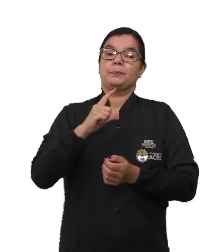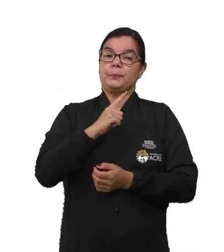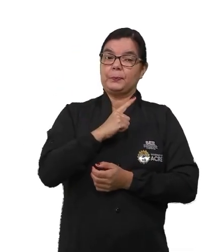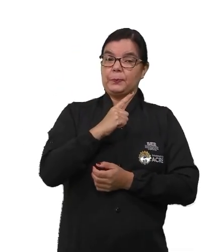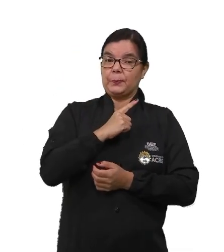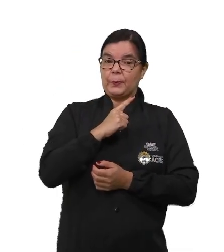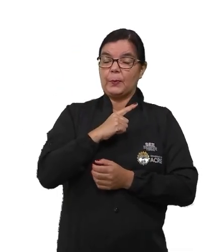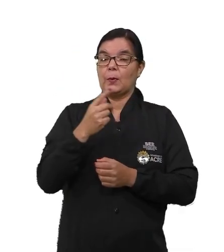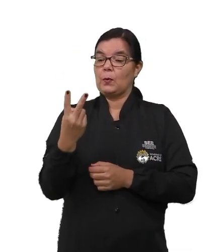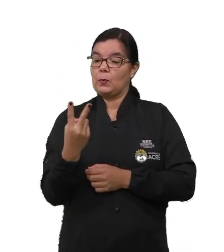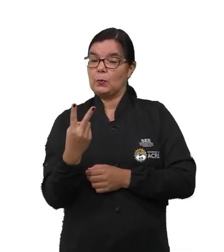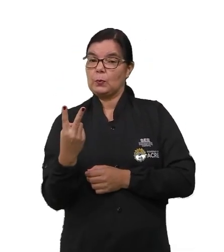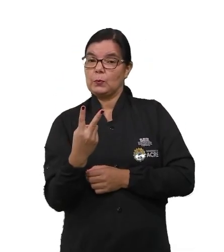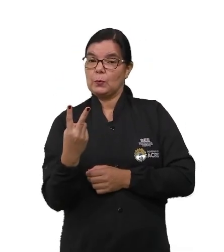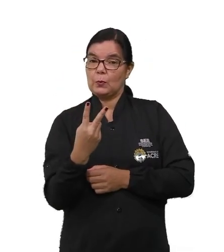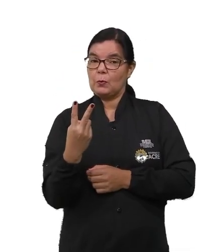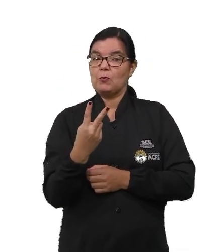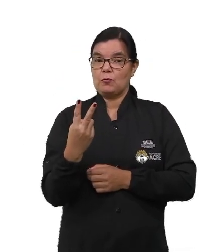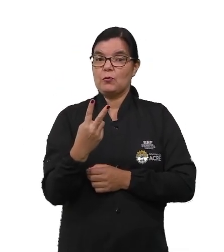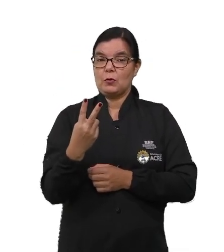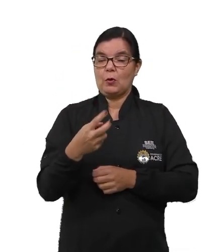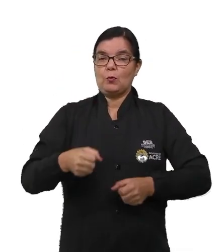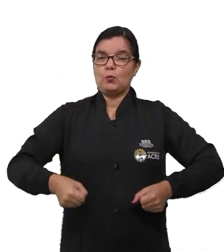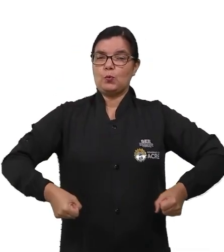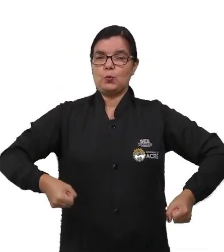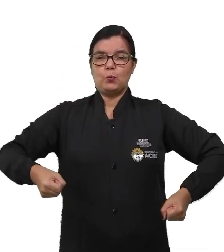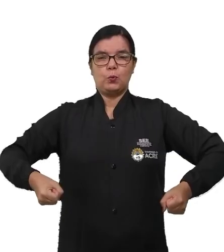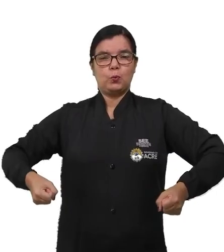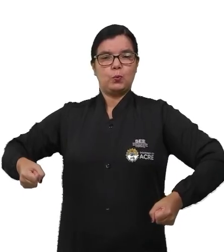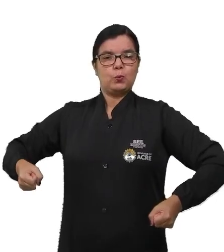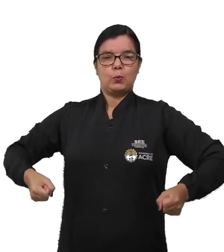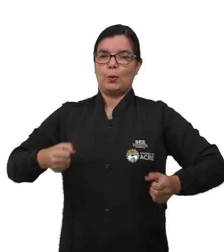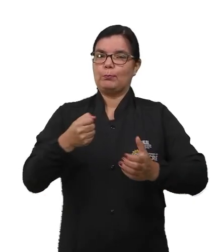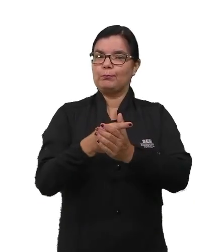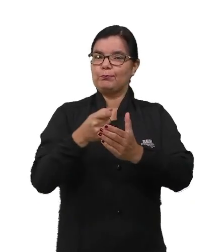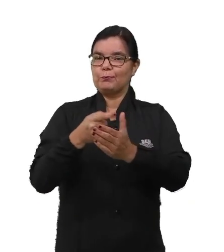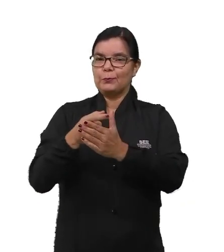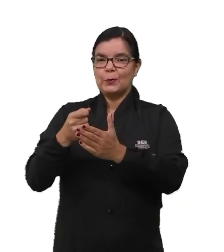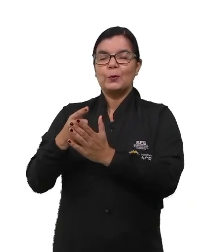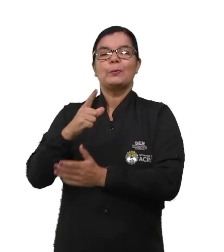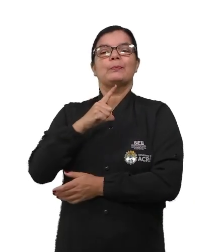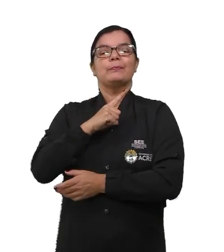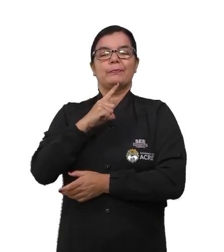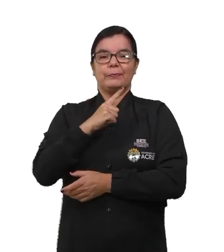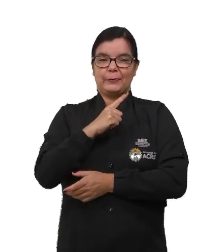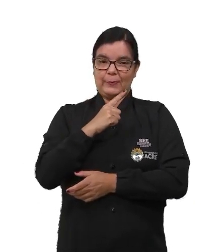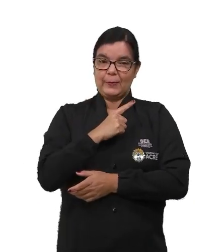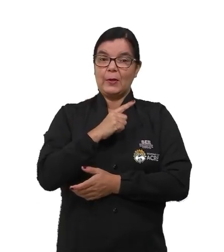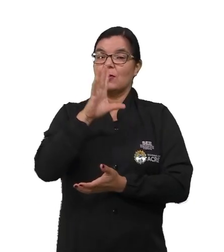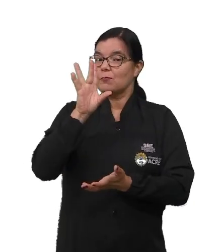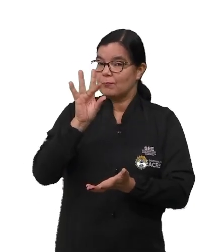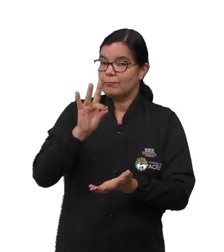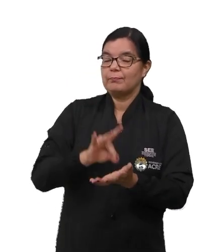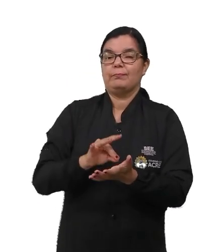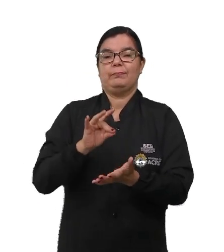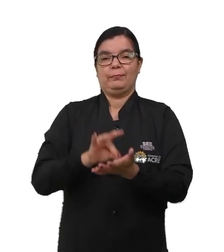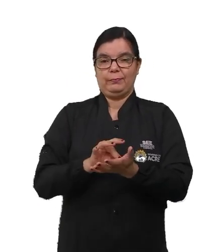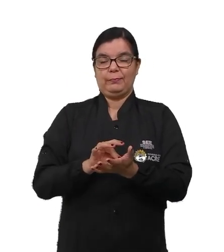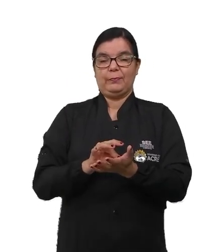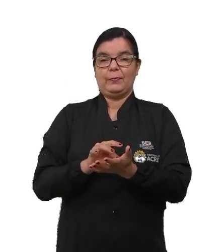temos o casal aqui cheio de sacolas, de compras, porque nós temos a efetivação,